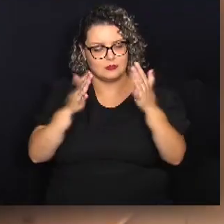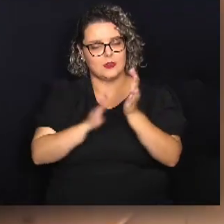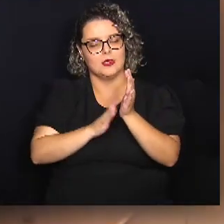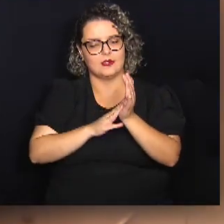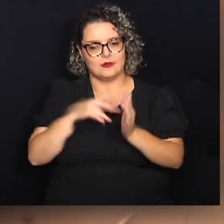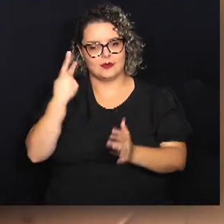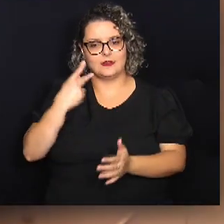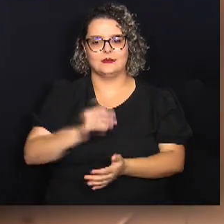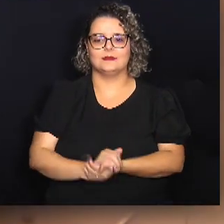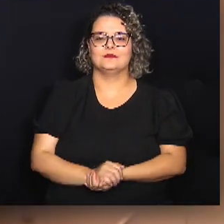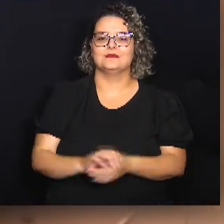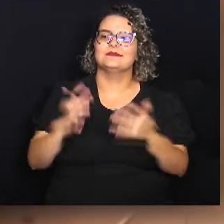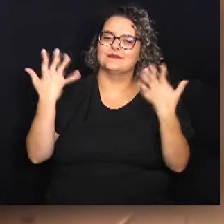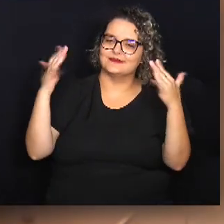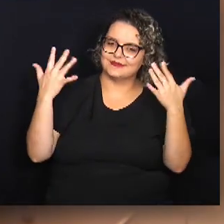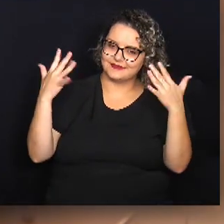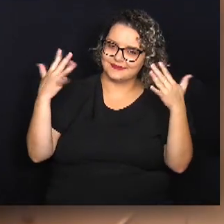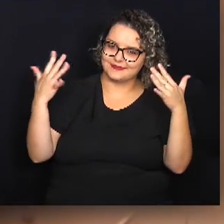ela.